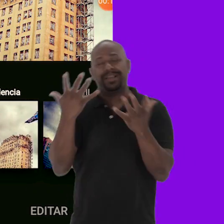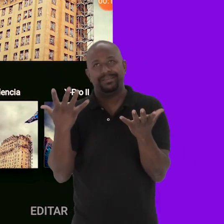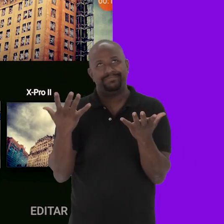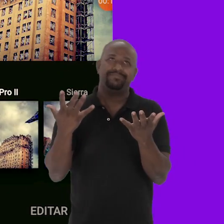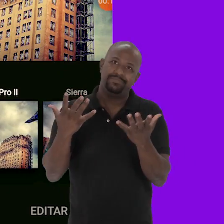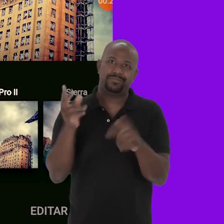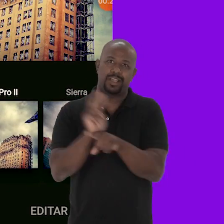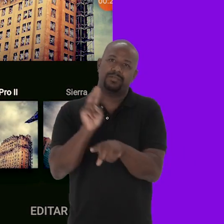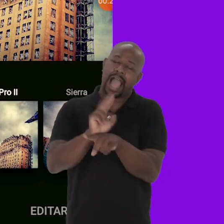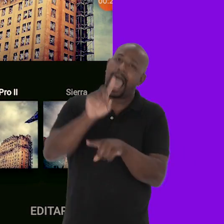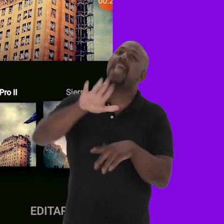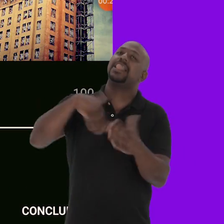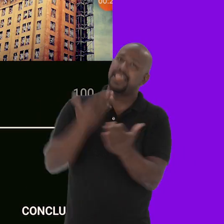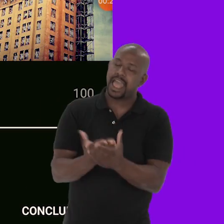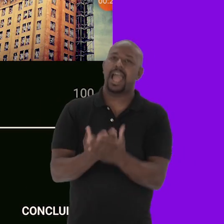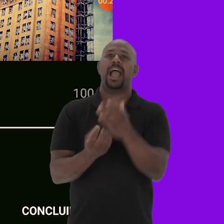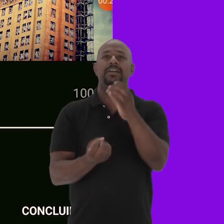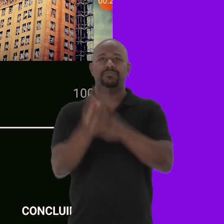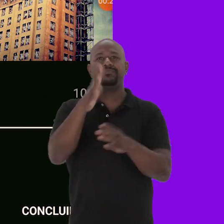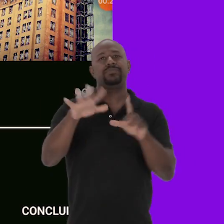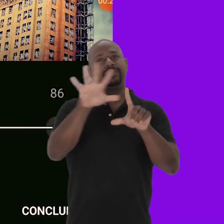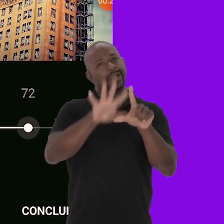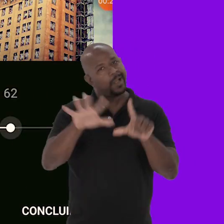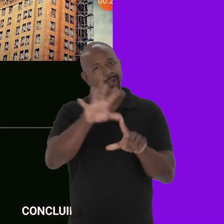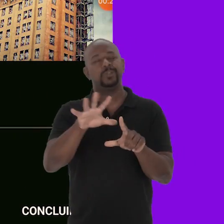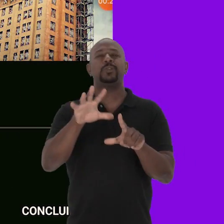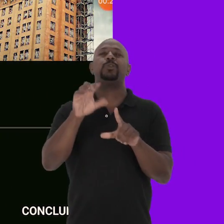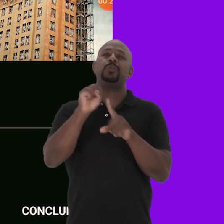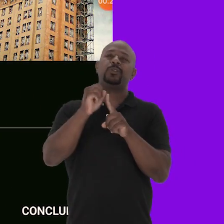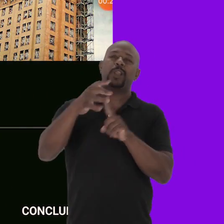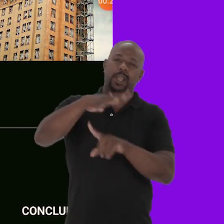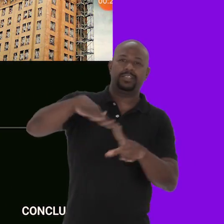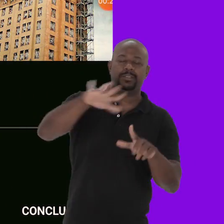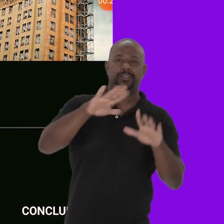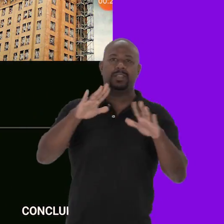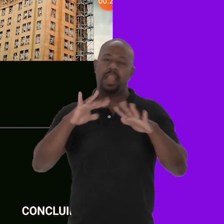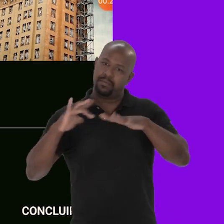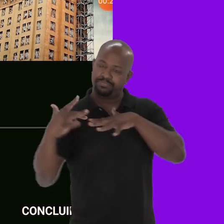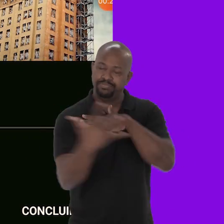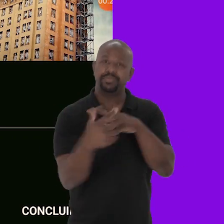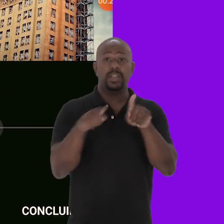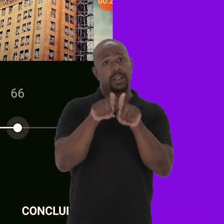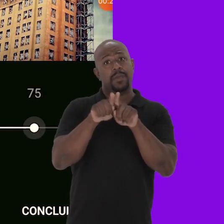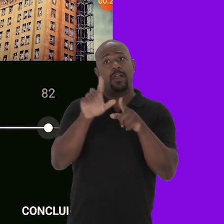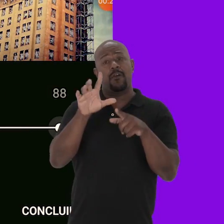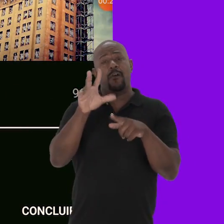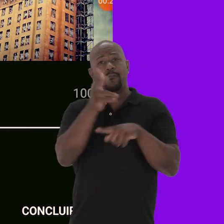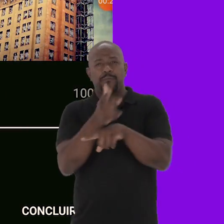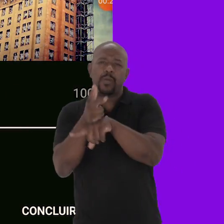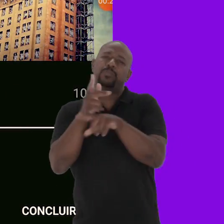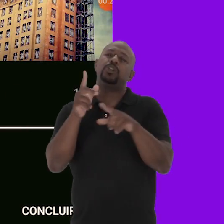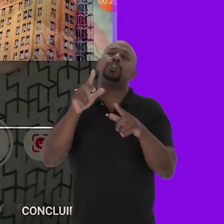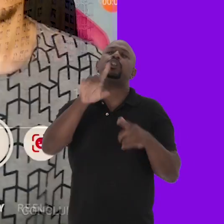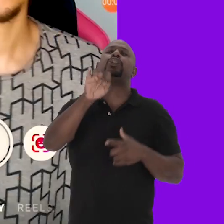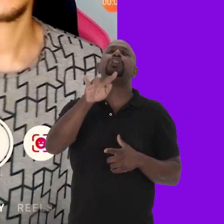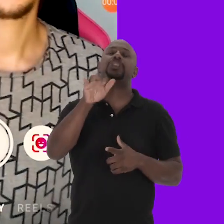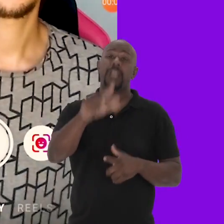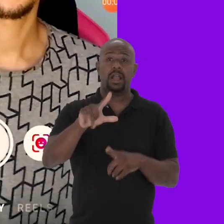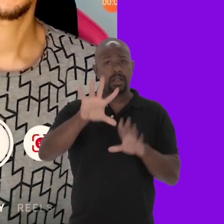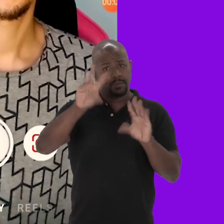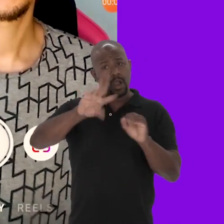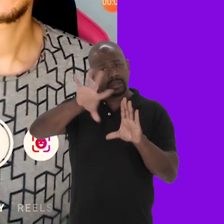dos pelo filtros. Menos, até a criação das redes sociais de fotografia e os filtros digitais criados com elas. Esses filtros